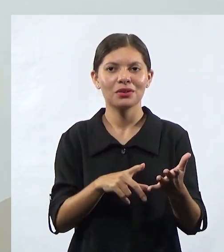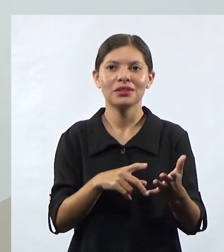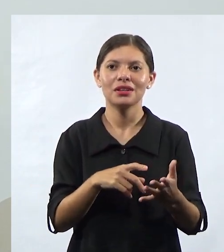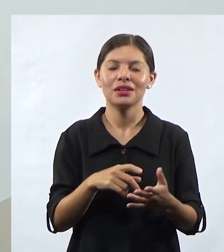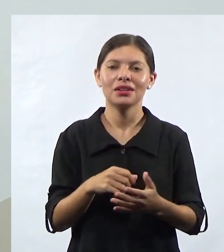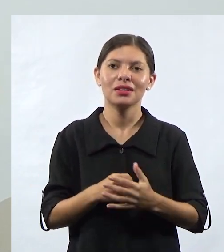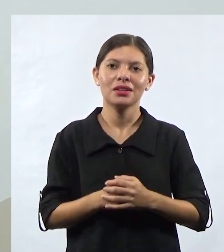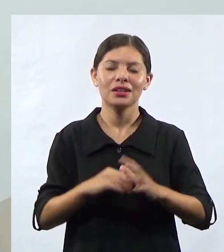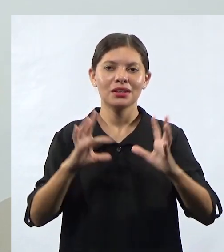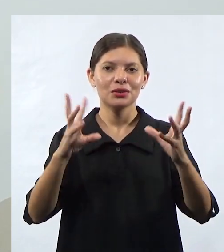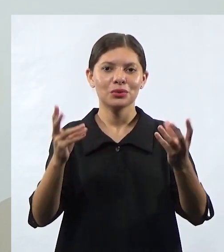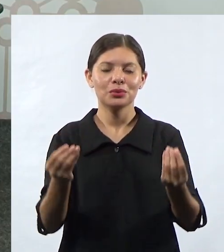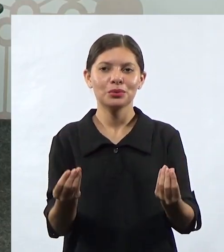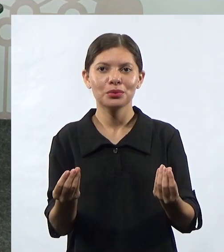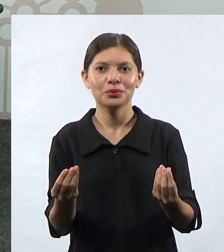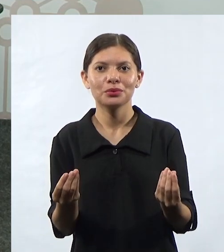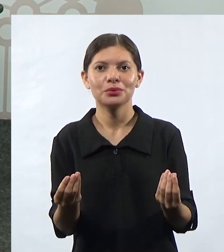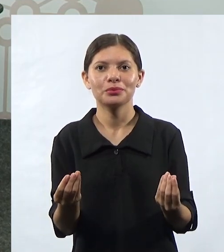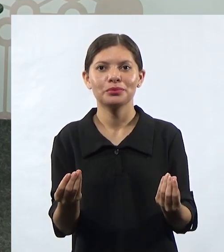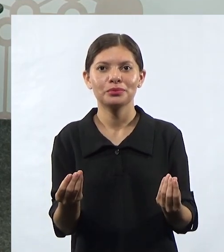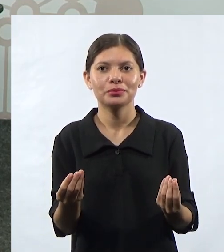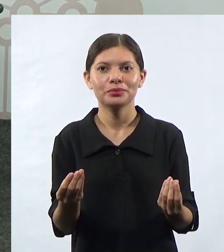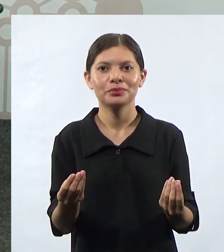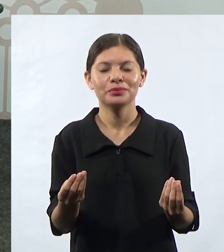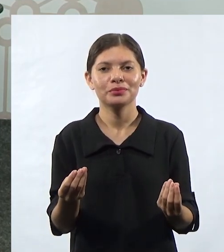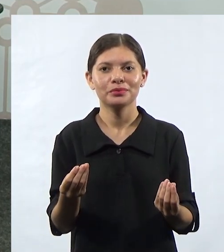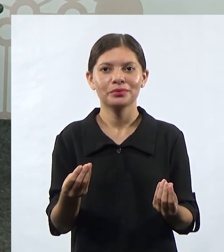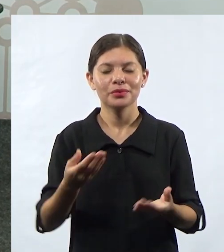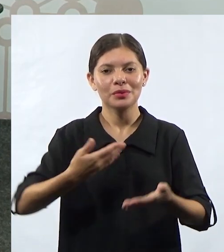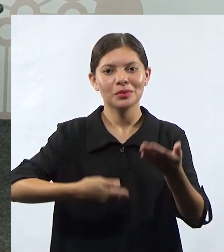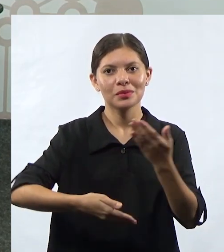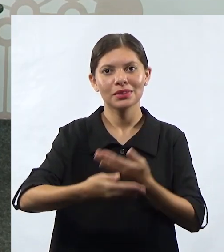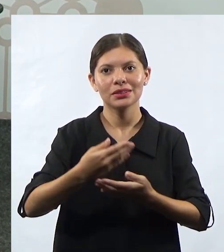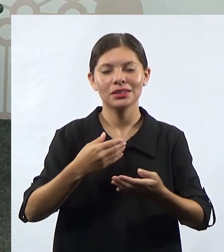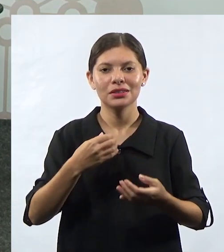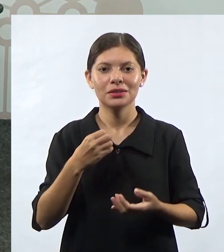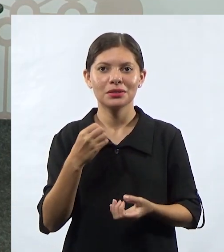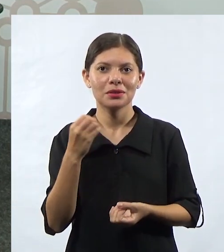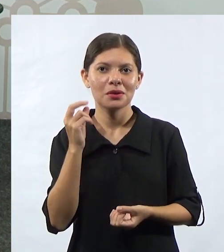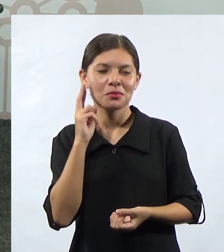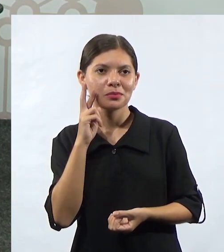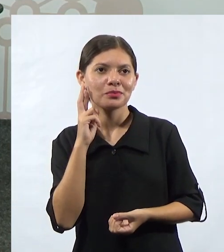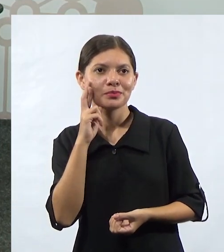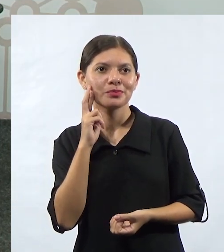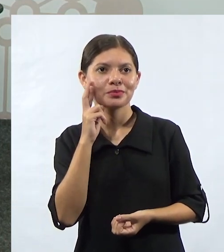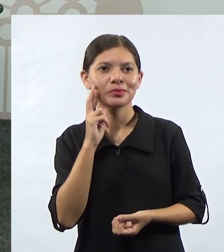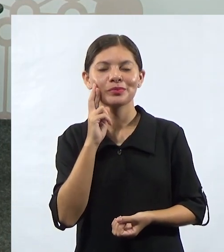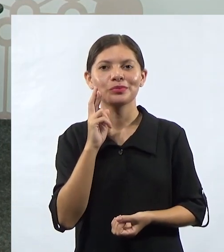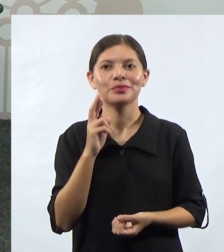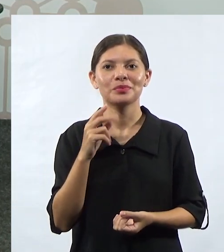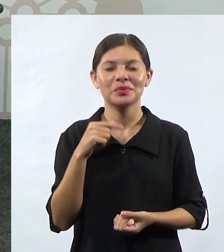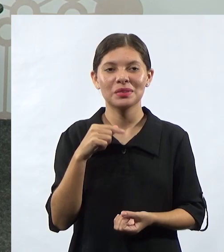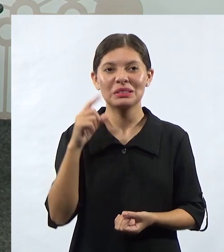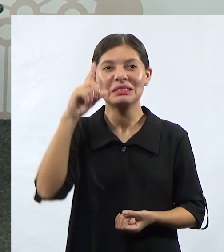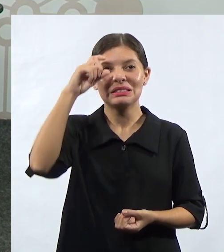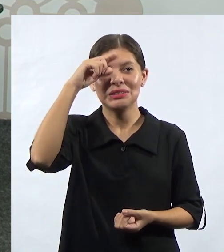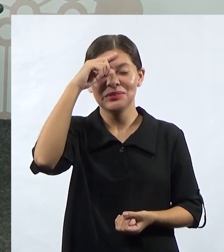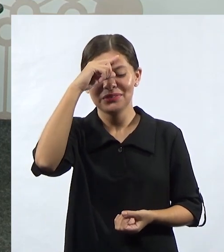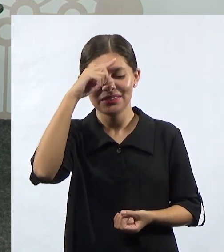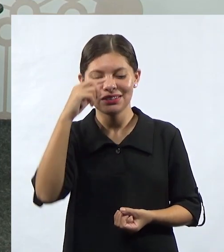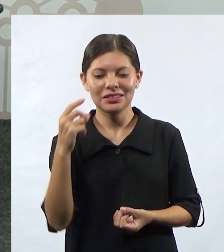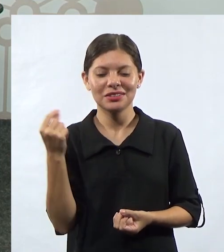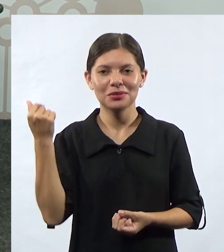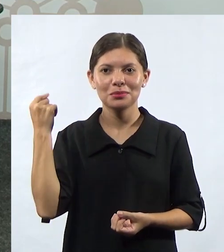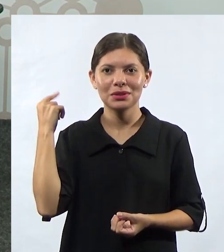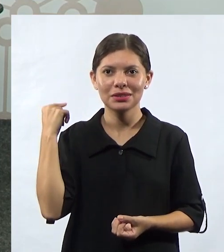você não vai colocar isso no texto. Compartilhando minha experiência, até hoje os softwares que eu usei para poder fazer degravação,